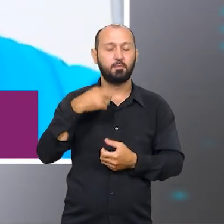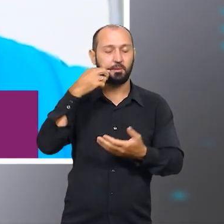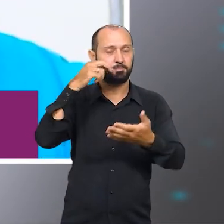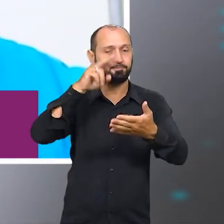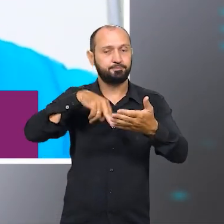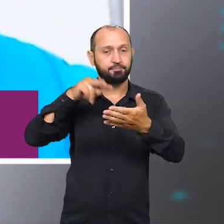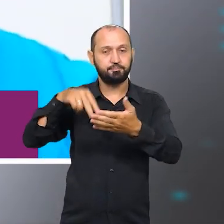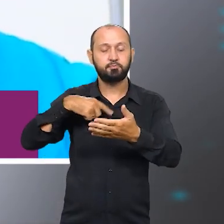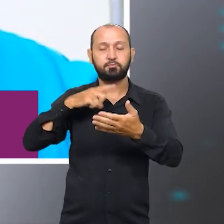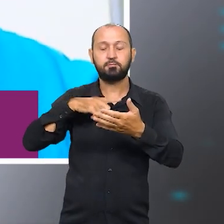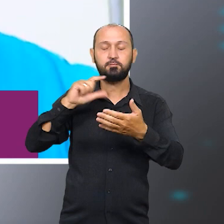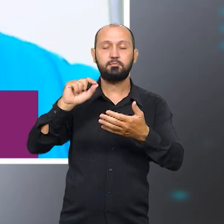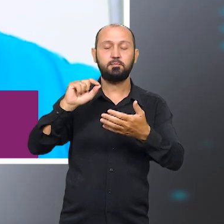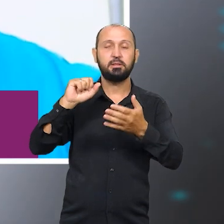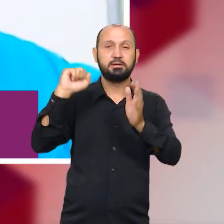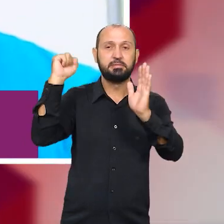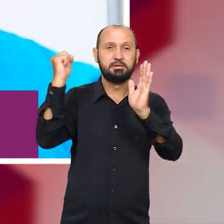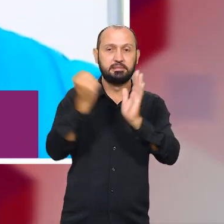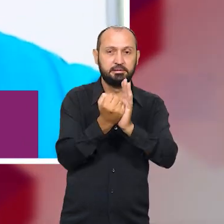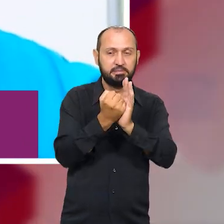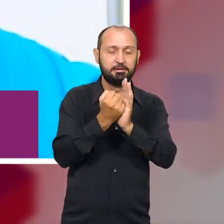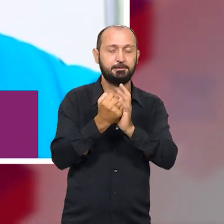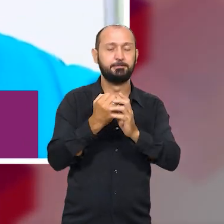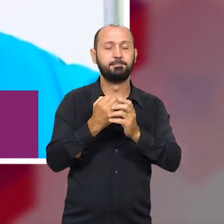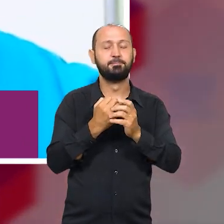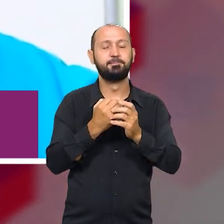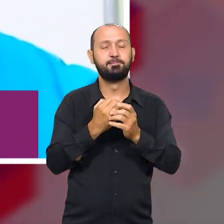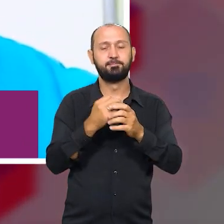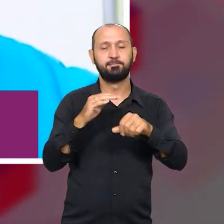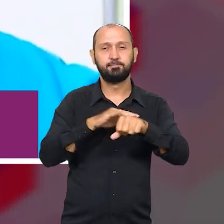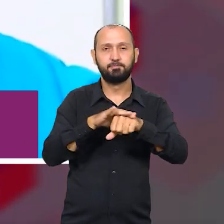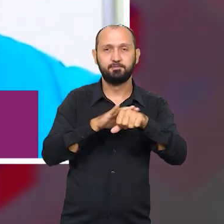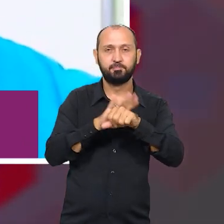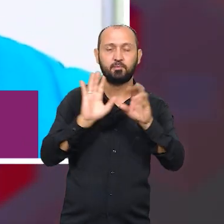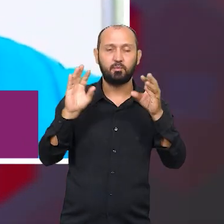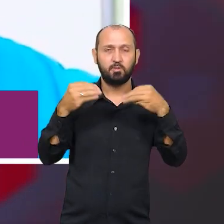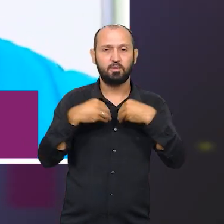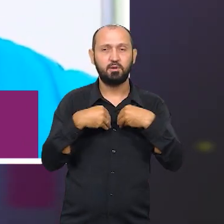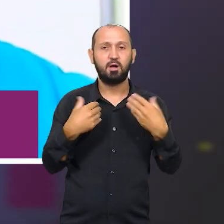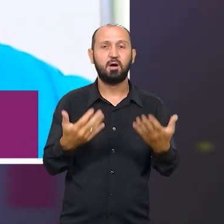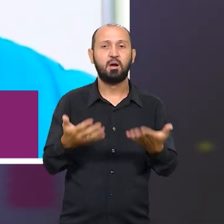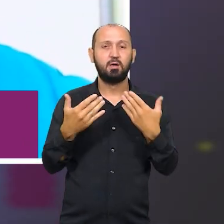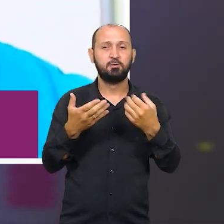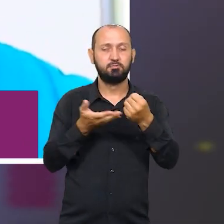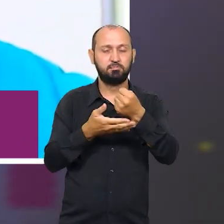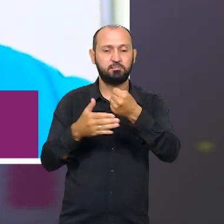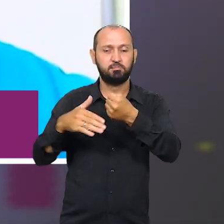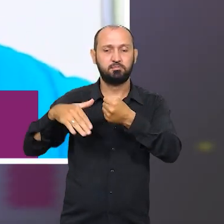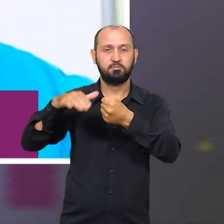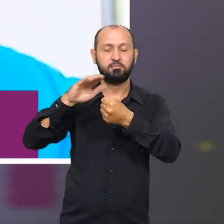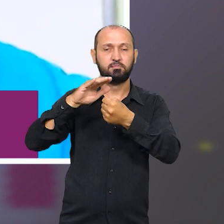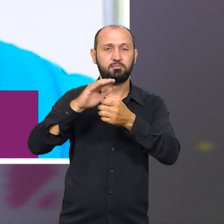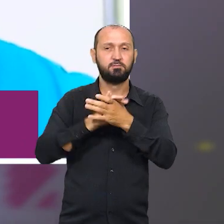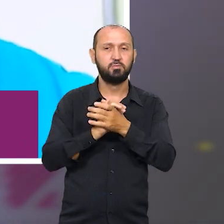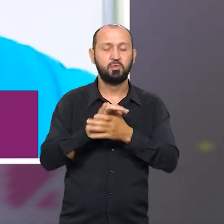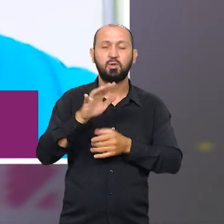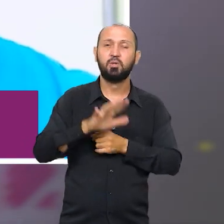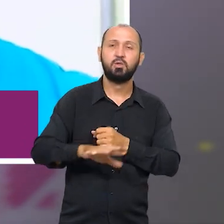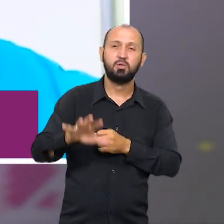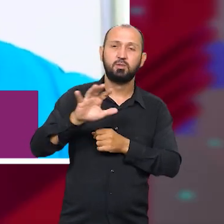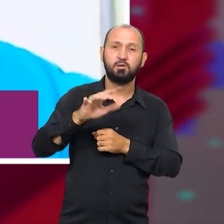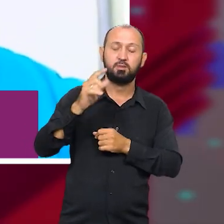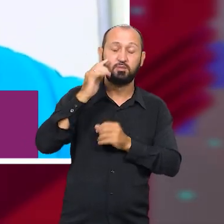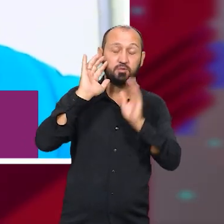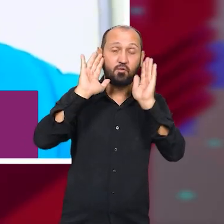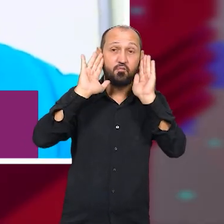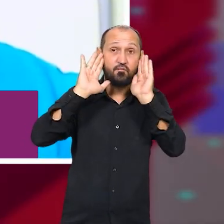por exemplo, eu estava dando uma lida a respeito dos sinais. A gente está falando de autismo leve, existem vários graus de autismo, mas